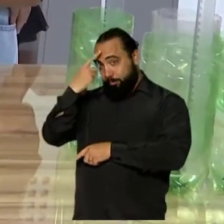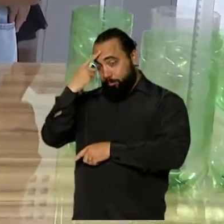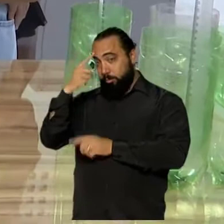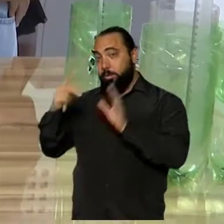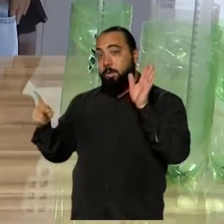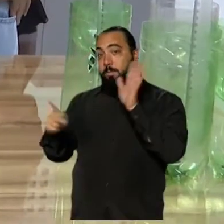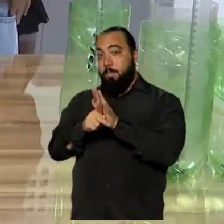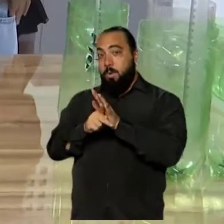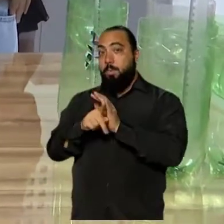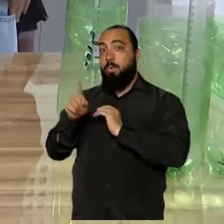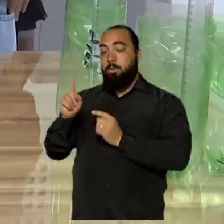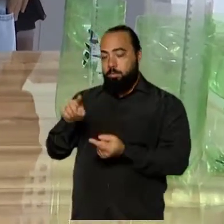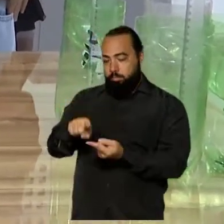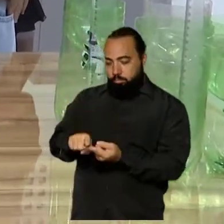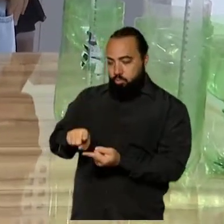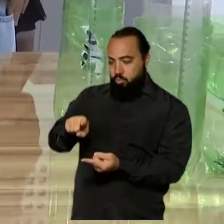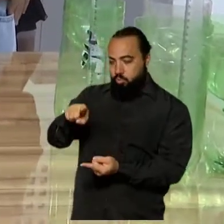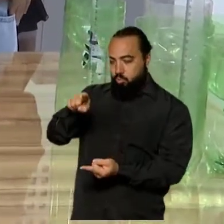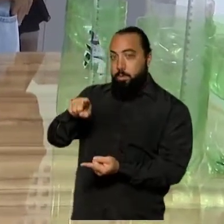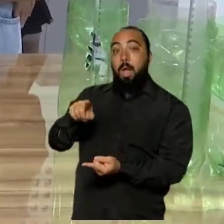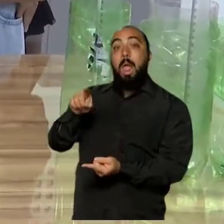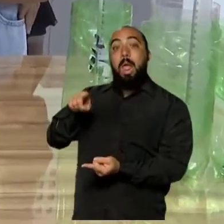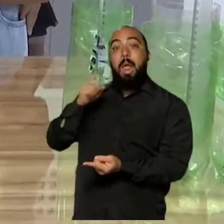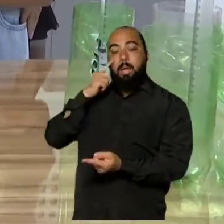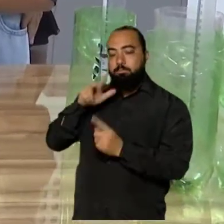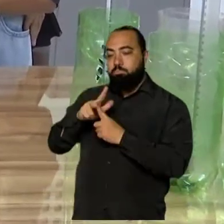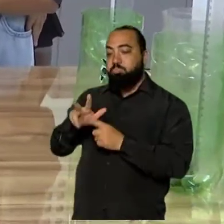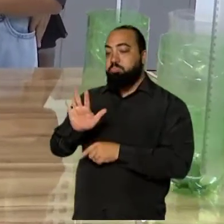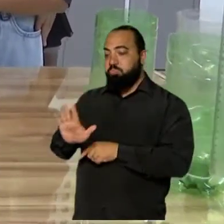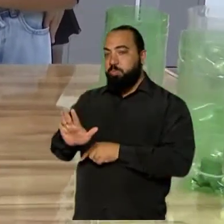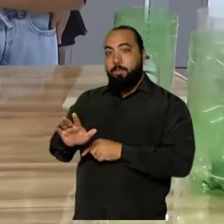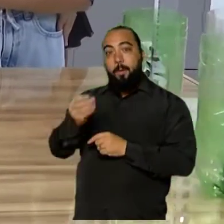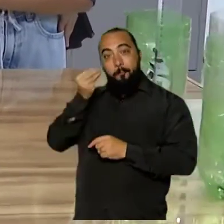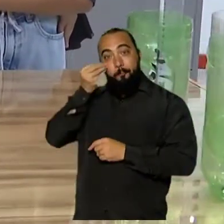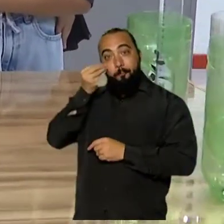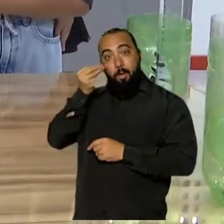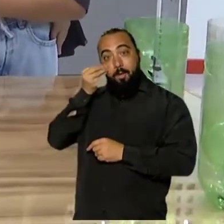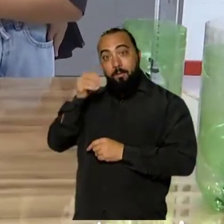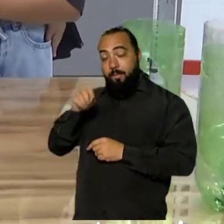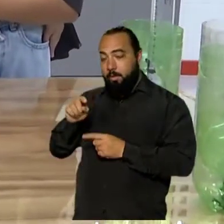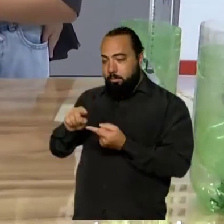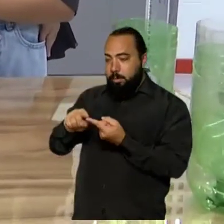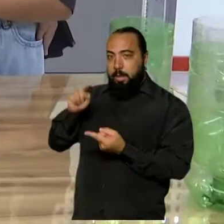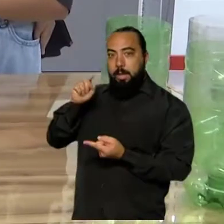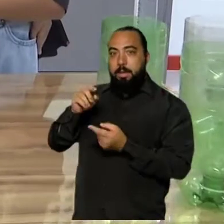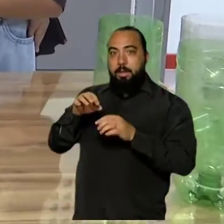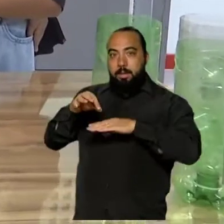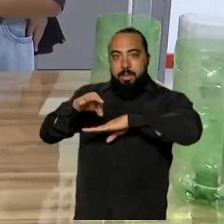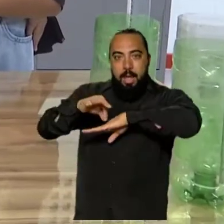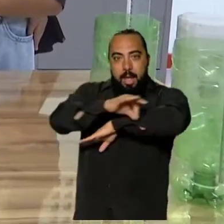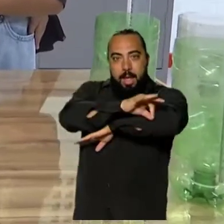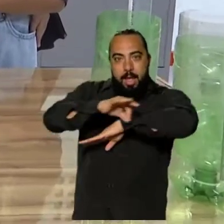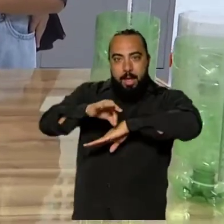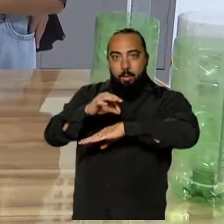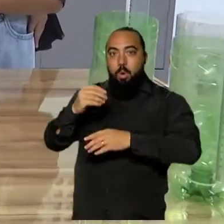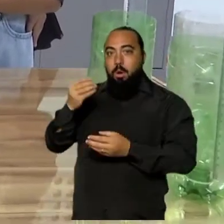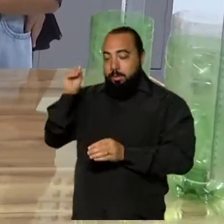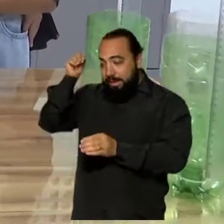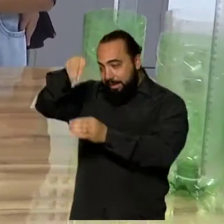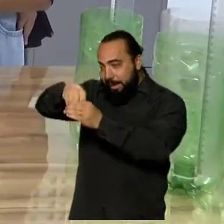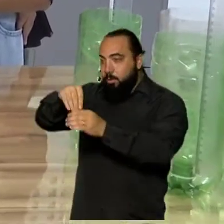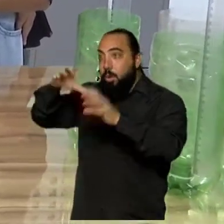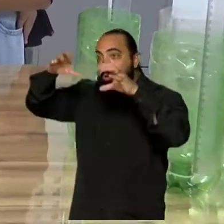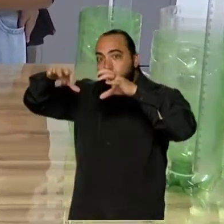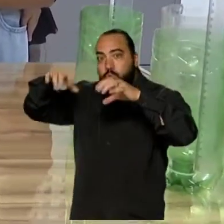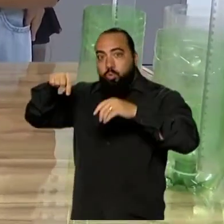seu pluviômetro instalado, você vai observar na régua o quanto que essa chuva vai entrar dentro do